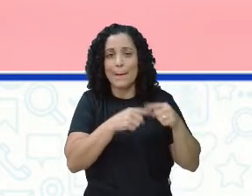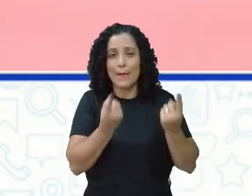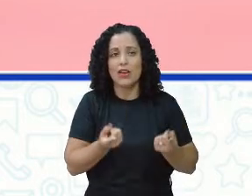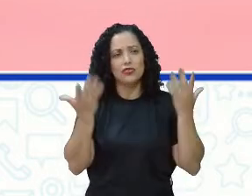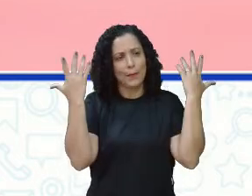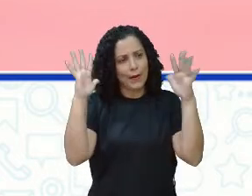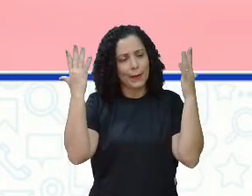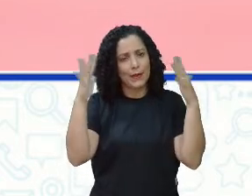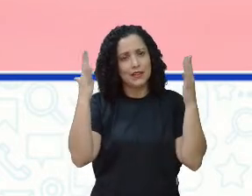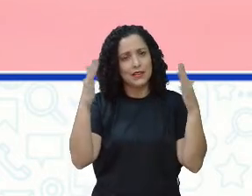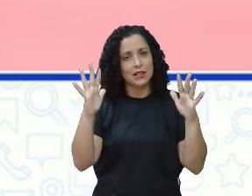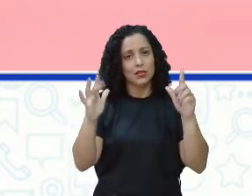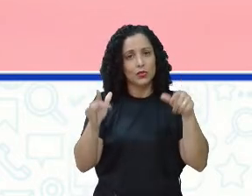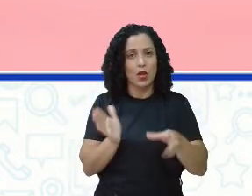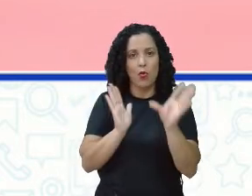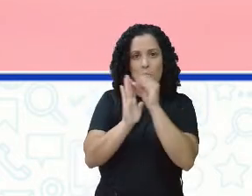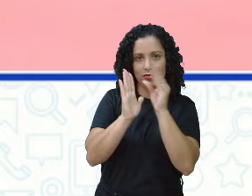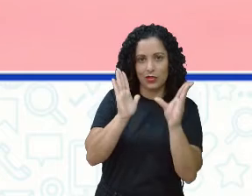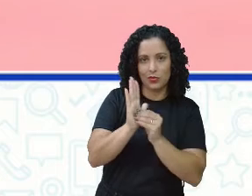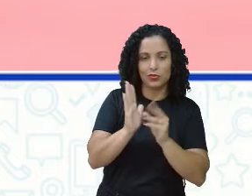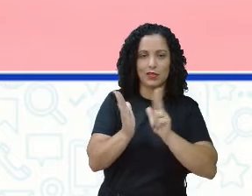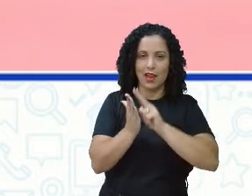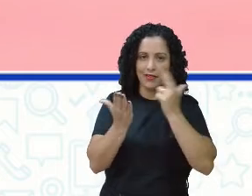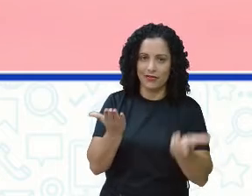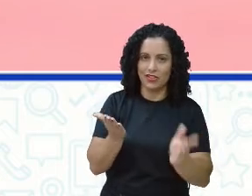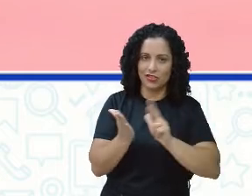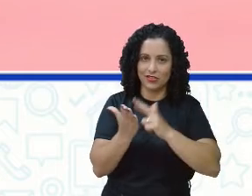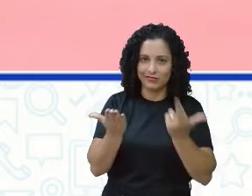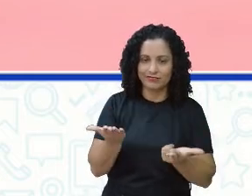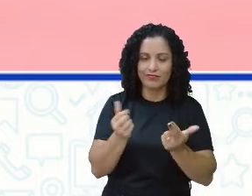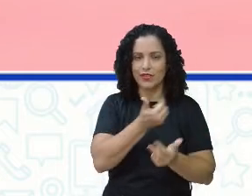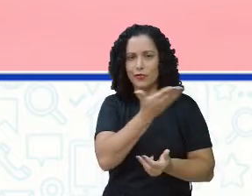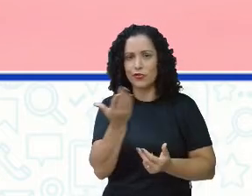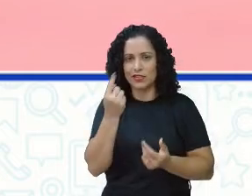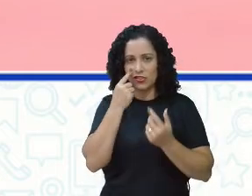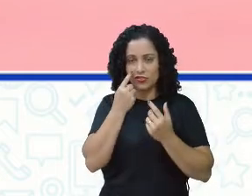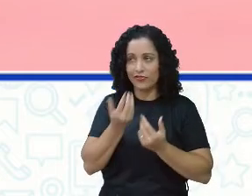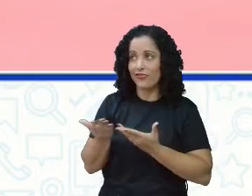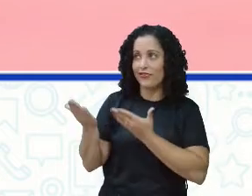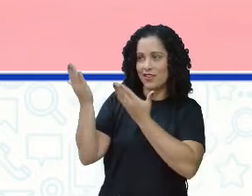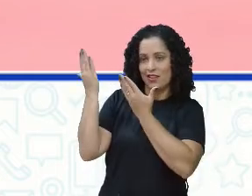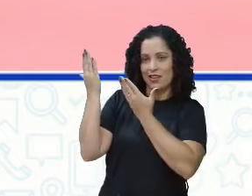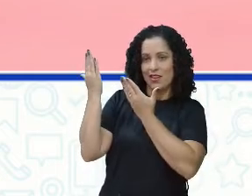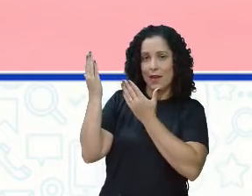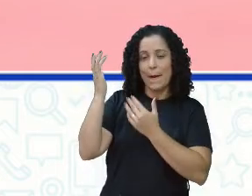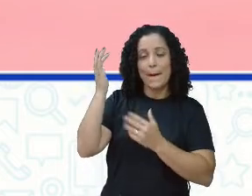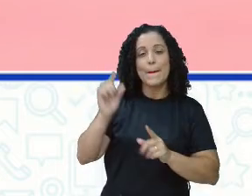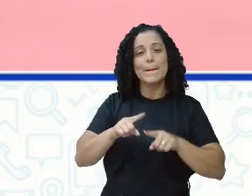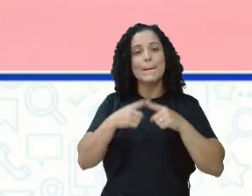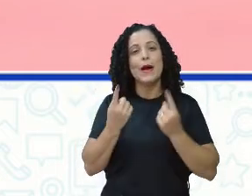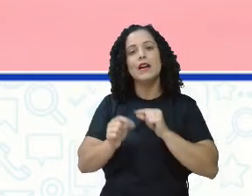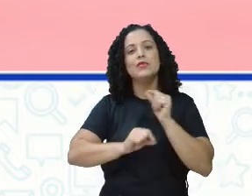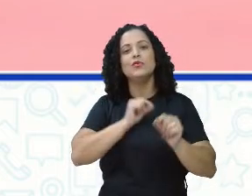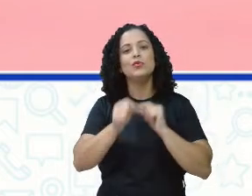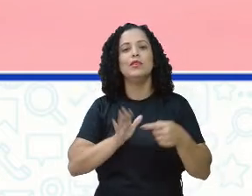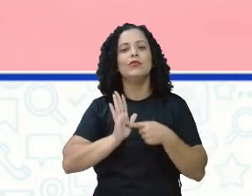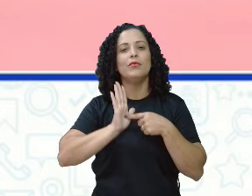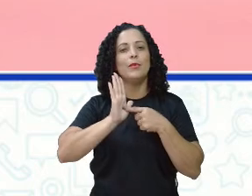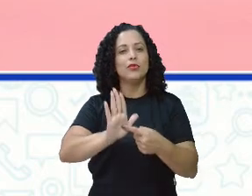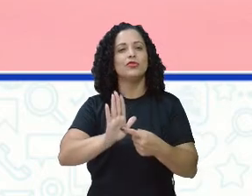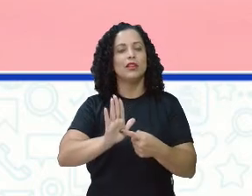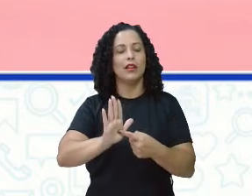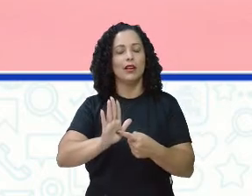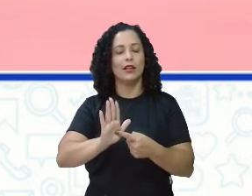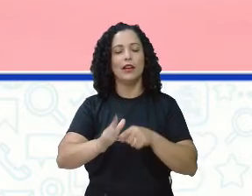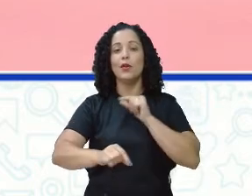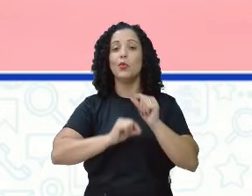da revista. Eu não vou ler, aí vocês fazem a leitura na tela, mas o que eu quero mostrar com esse exemplo